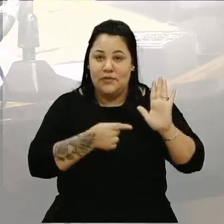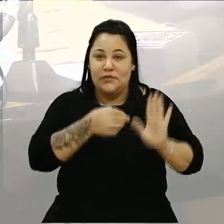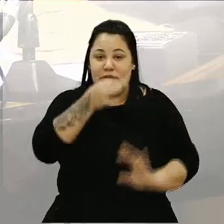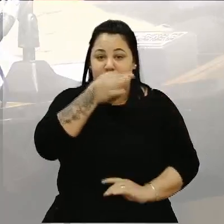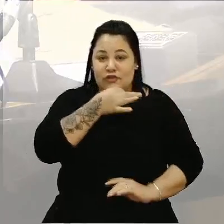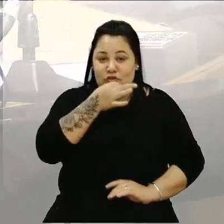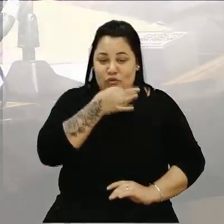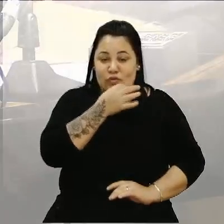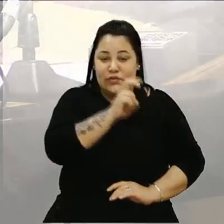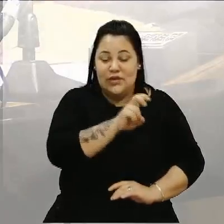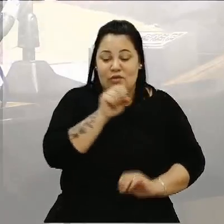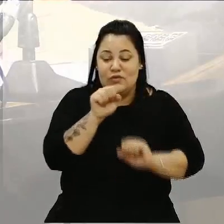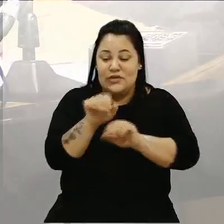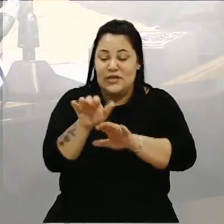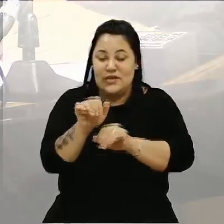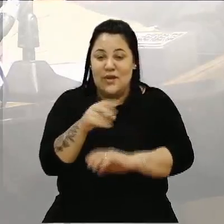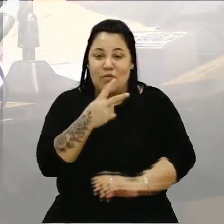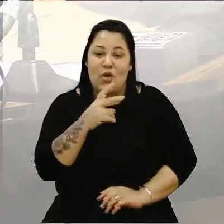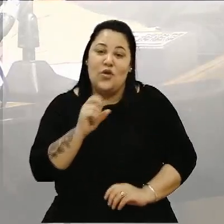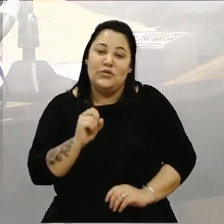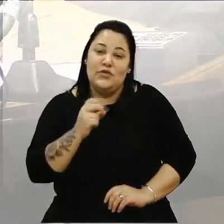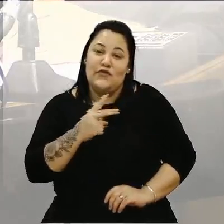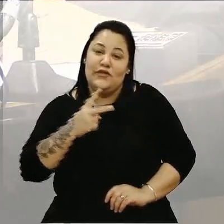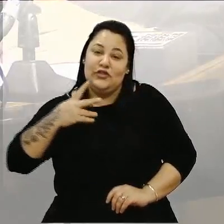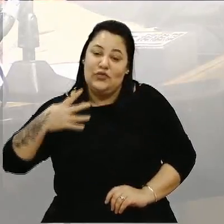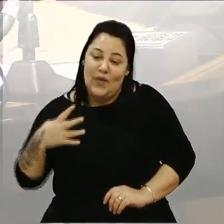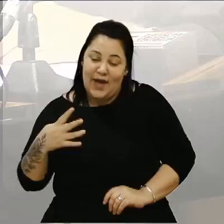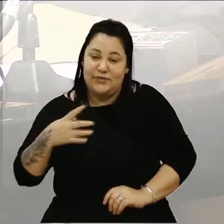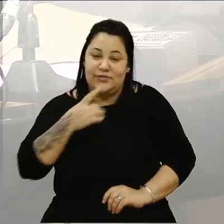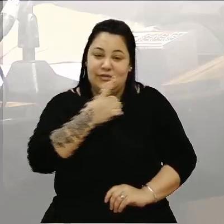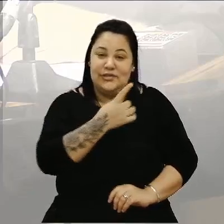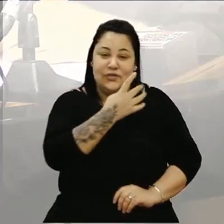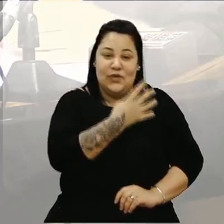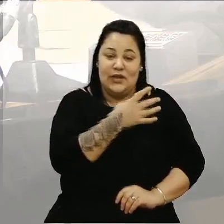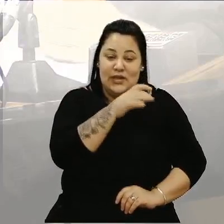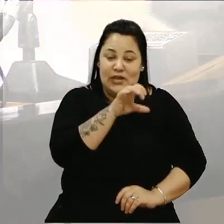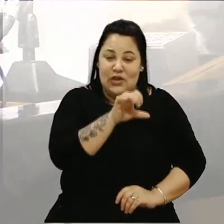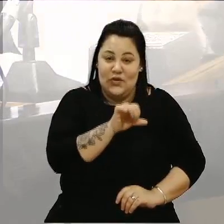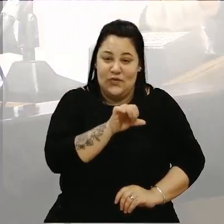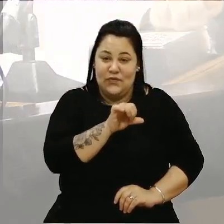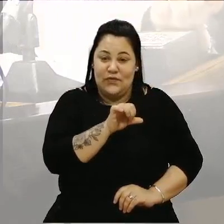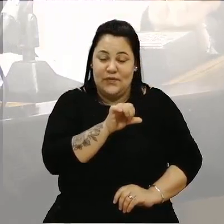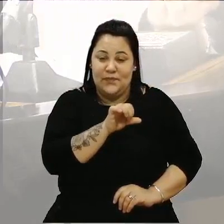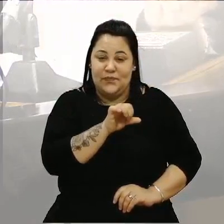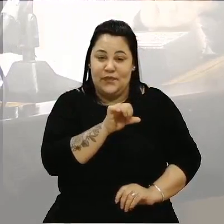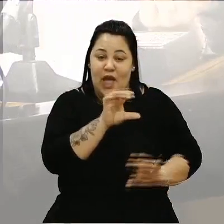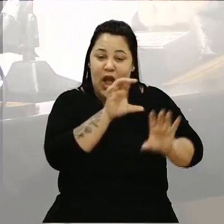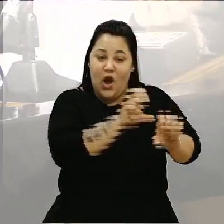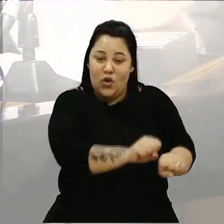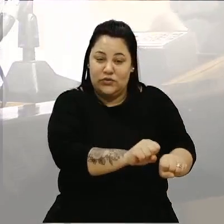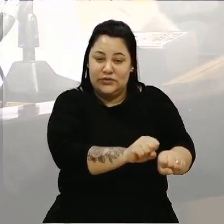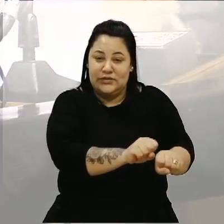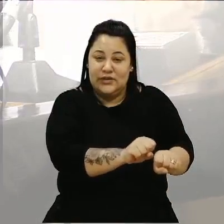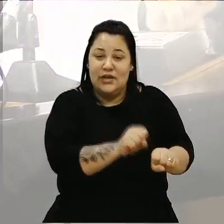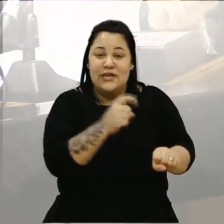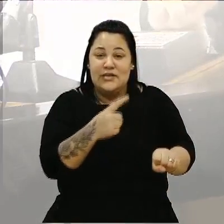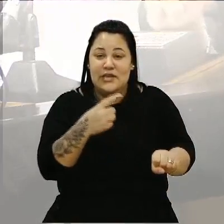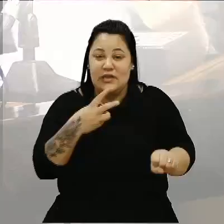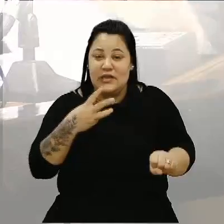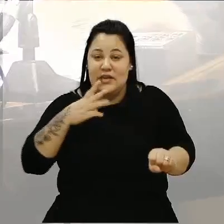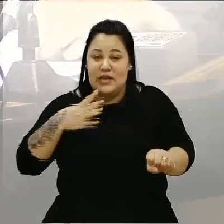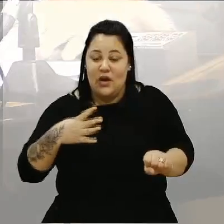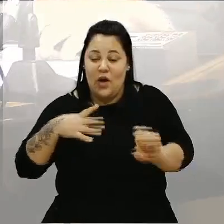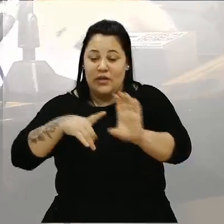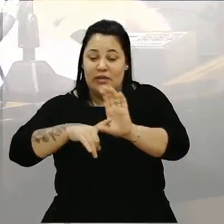do Sul, 5 de setembro de 2024, 149 da colonização e